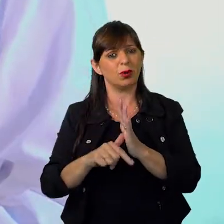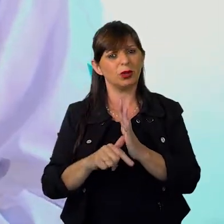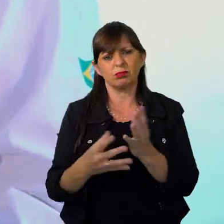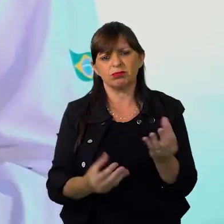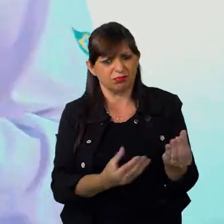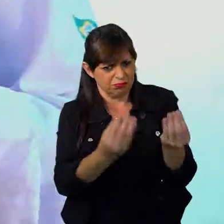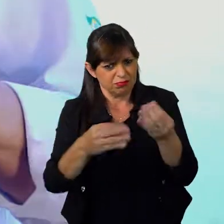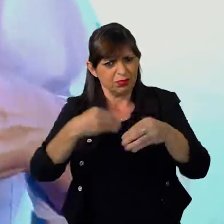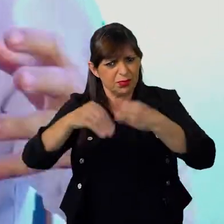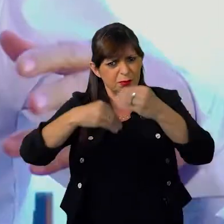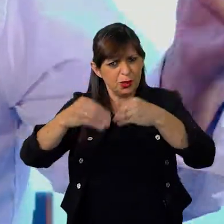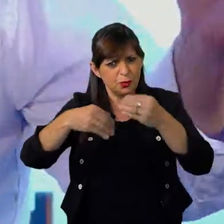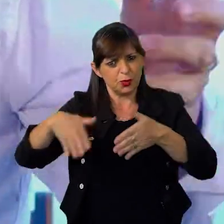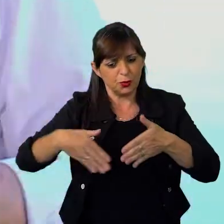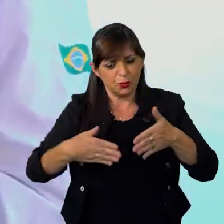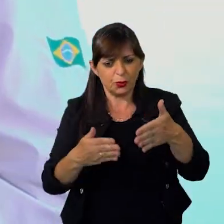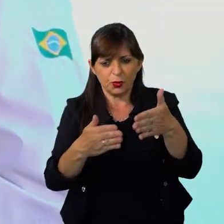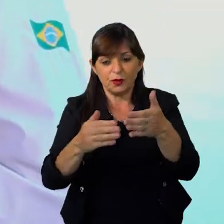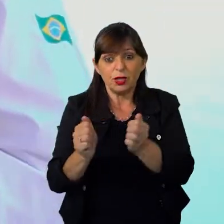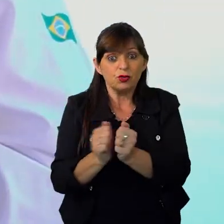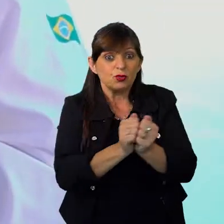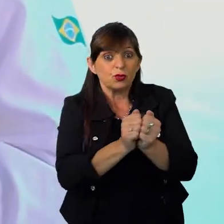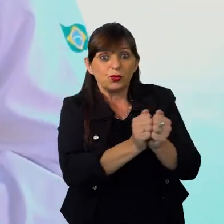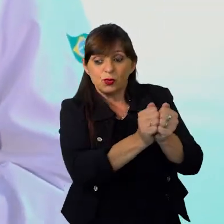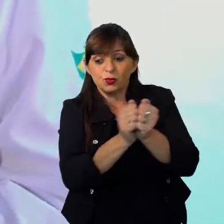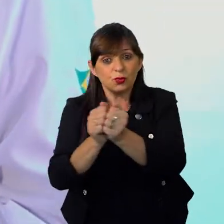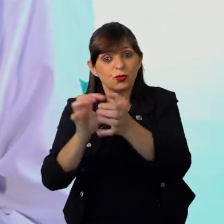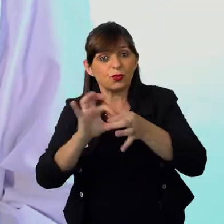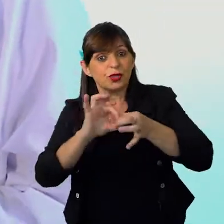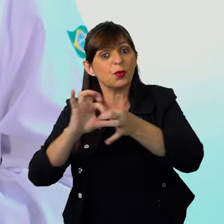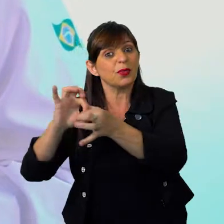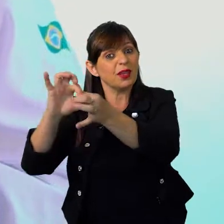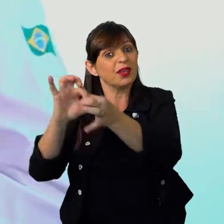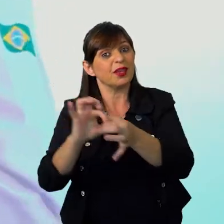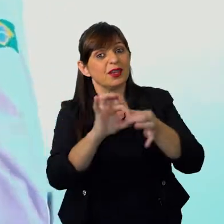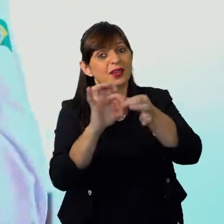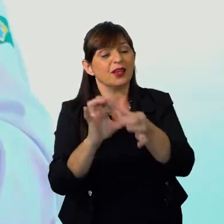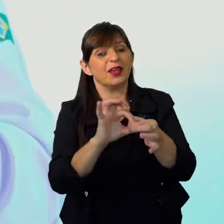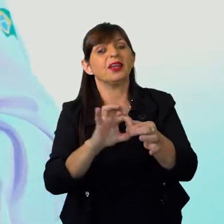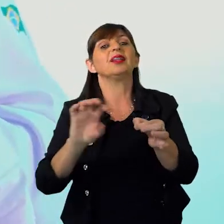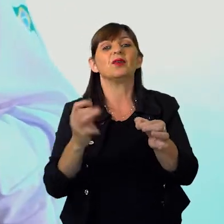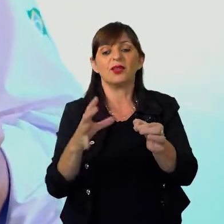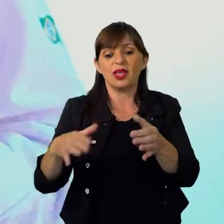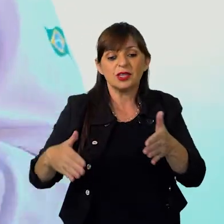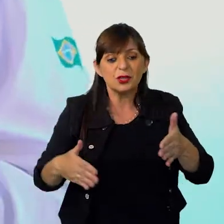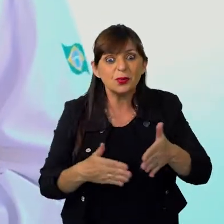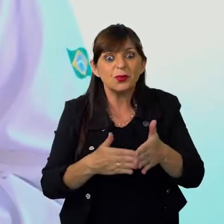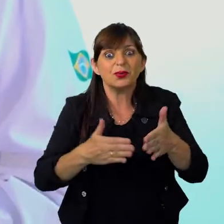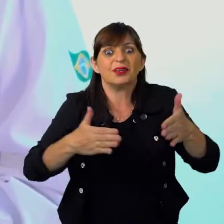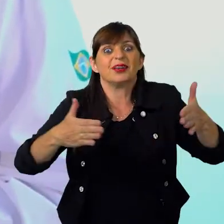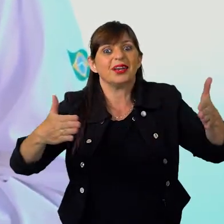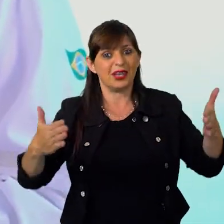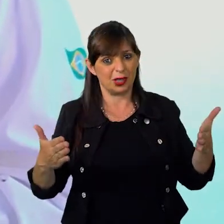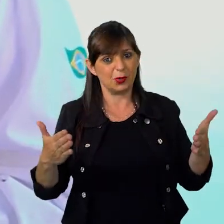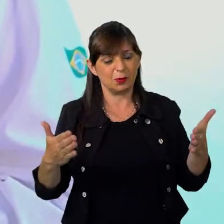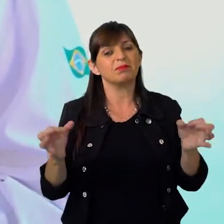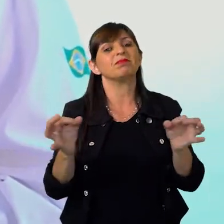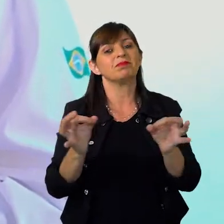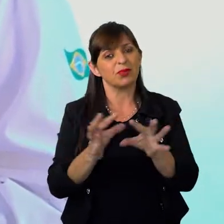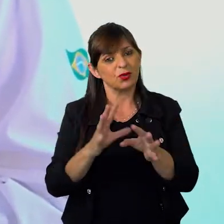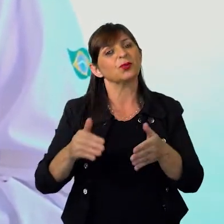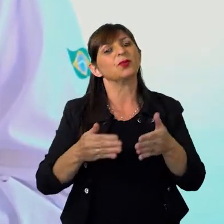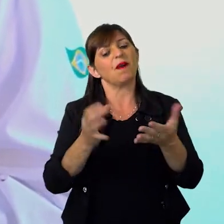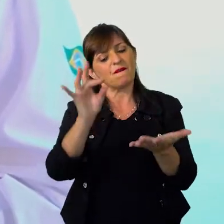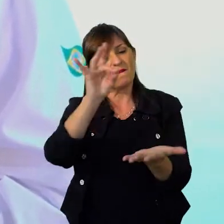e tantos outros e vem vindo vem informando esse forma aí depois de tá é né vai ter